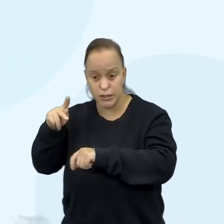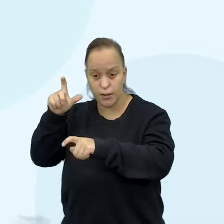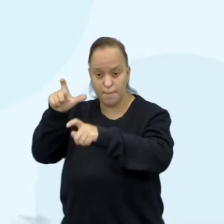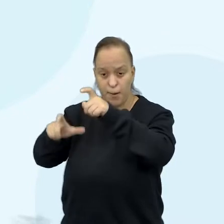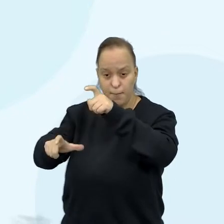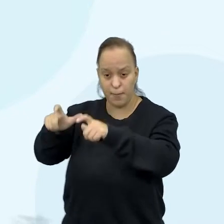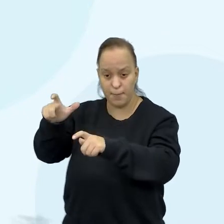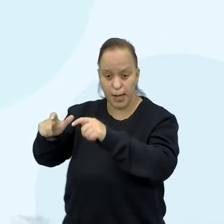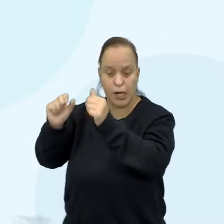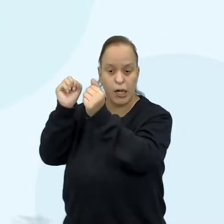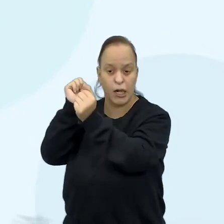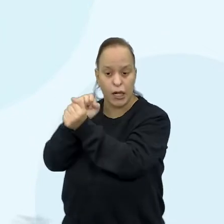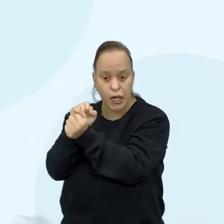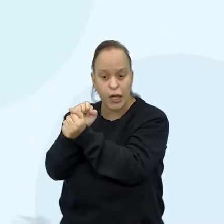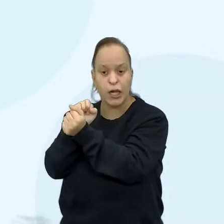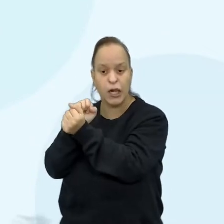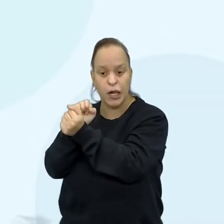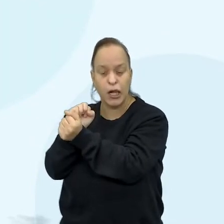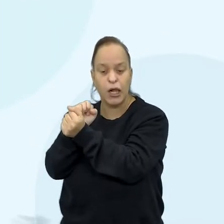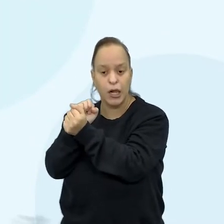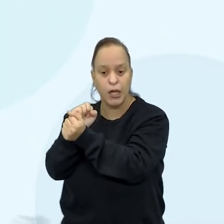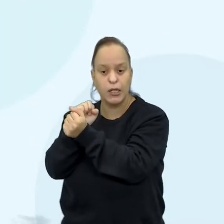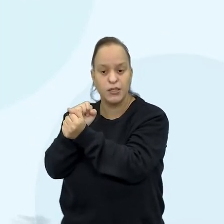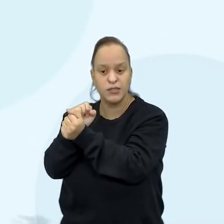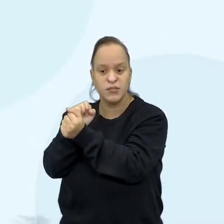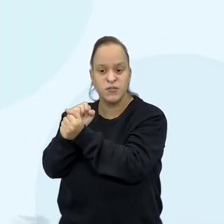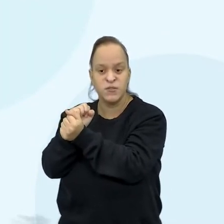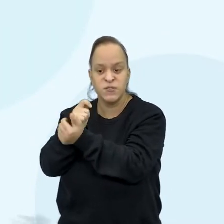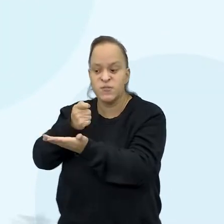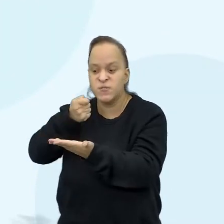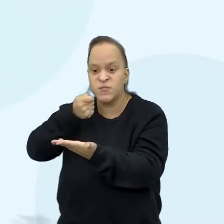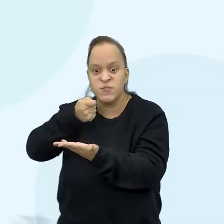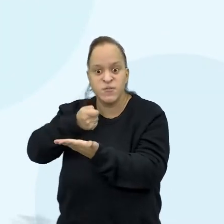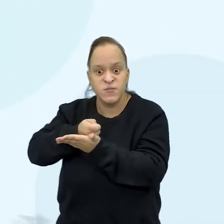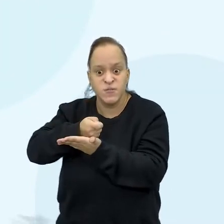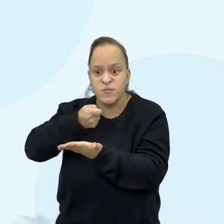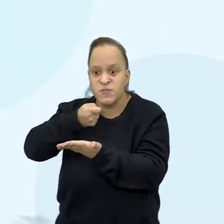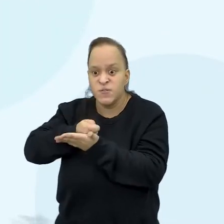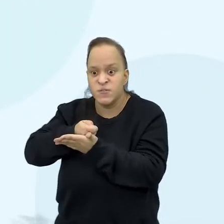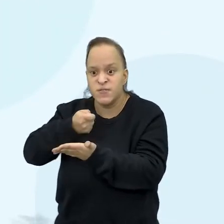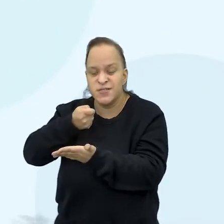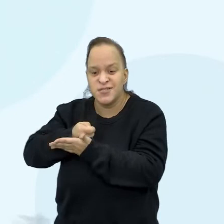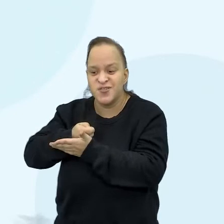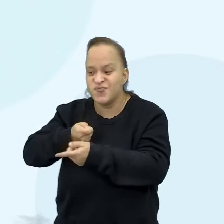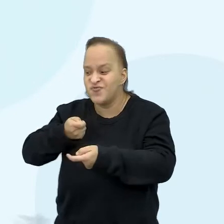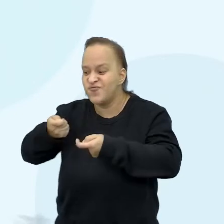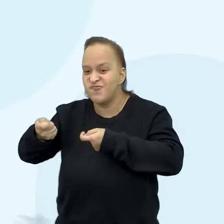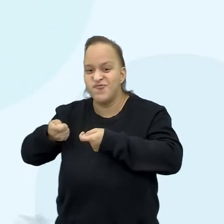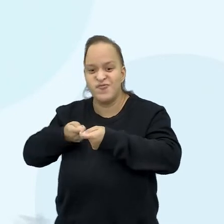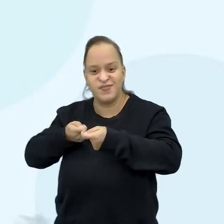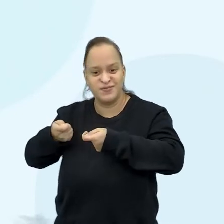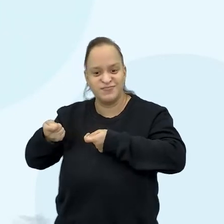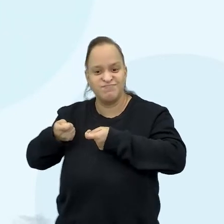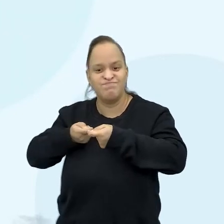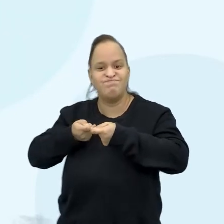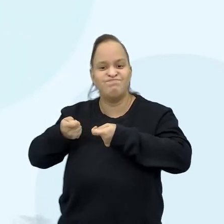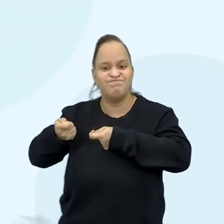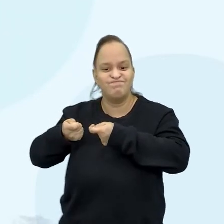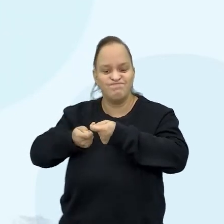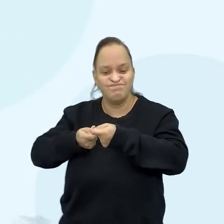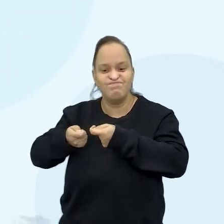dos aprisionados, é rigidamente controlado. E controlar o tempo, pessoal,